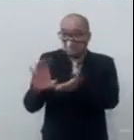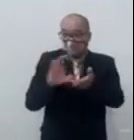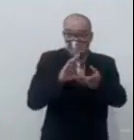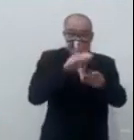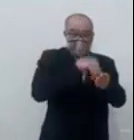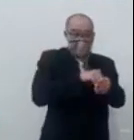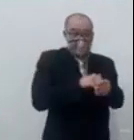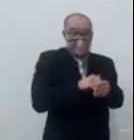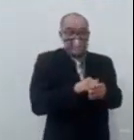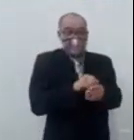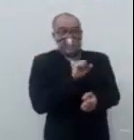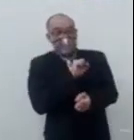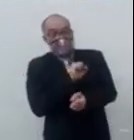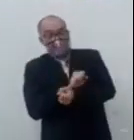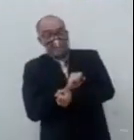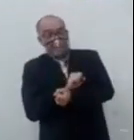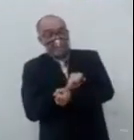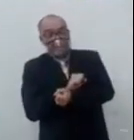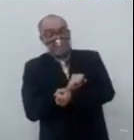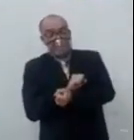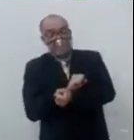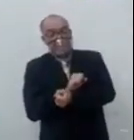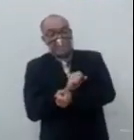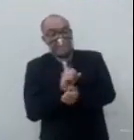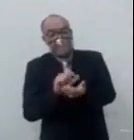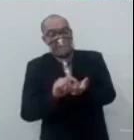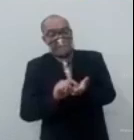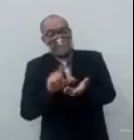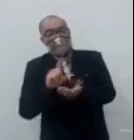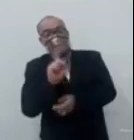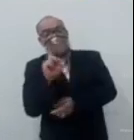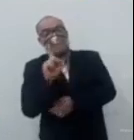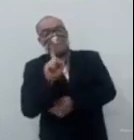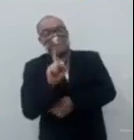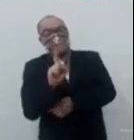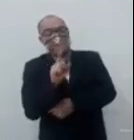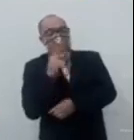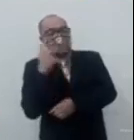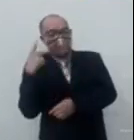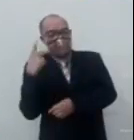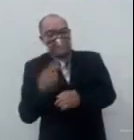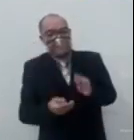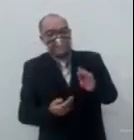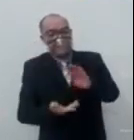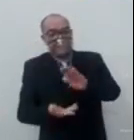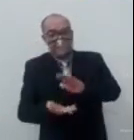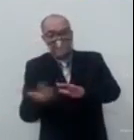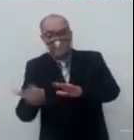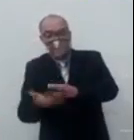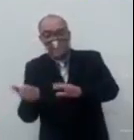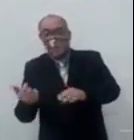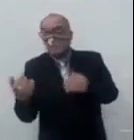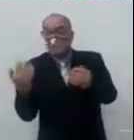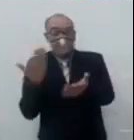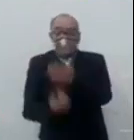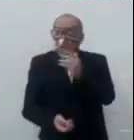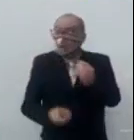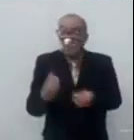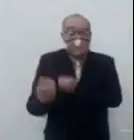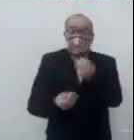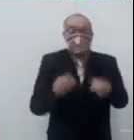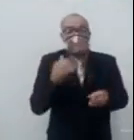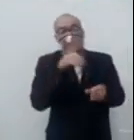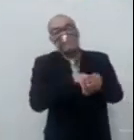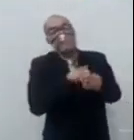ia congelar o salário dos vereadores. E como eu estava saindo, poderia até interpretar que eu estava legislando em causa